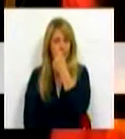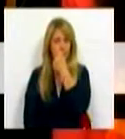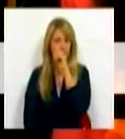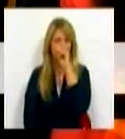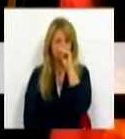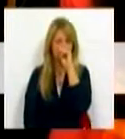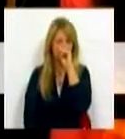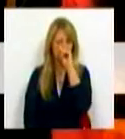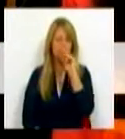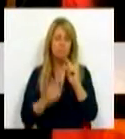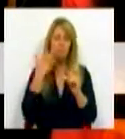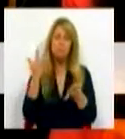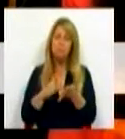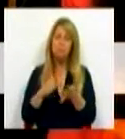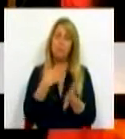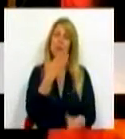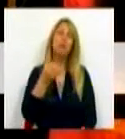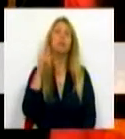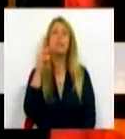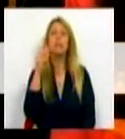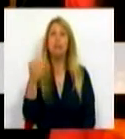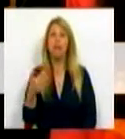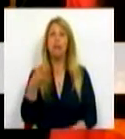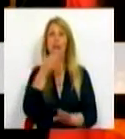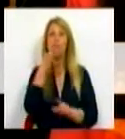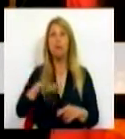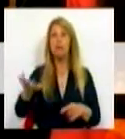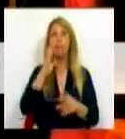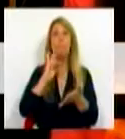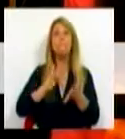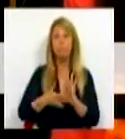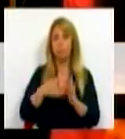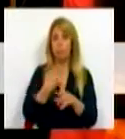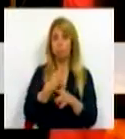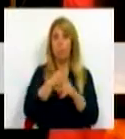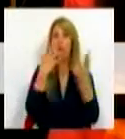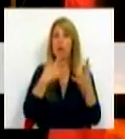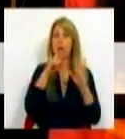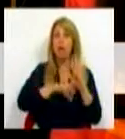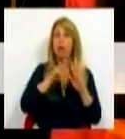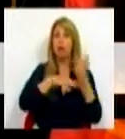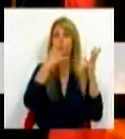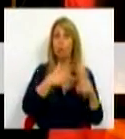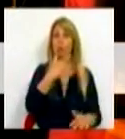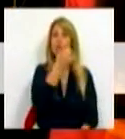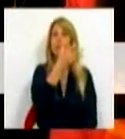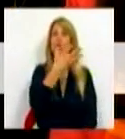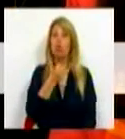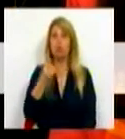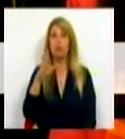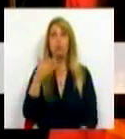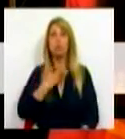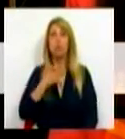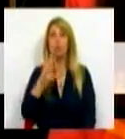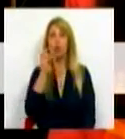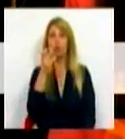107, é referido o Brasil e a situação do Brasil, do mesmo relatório de contas de 2012. Dr. Jorge Tomé, nesta comissão,